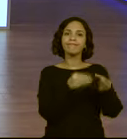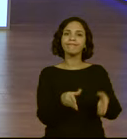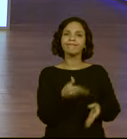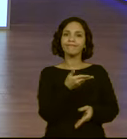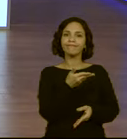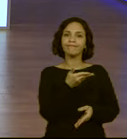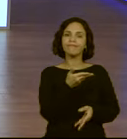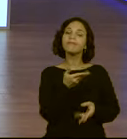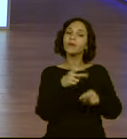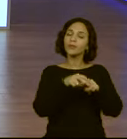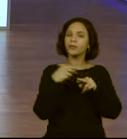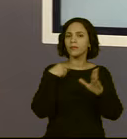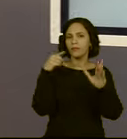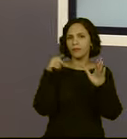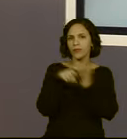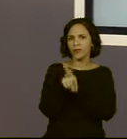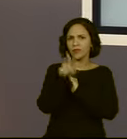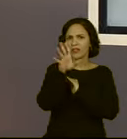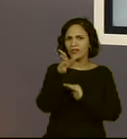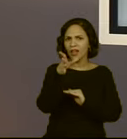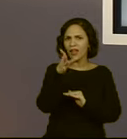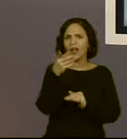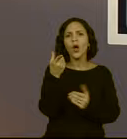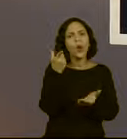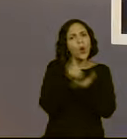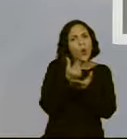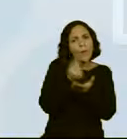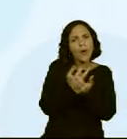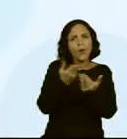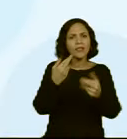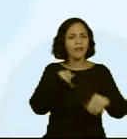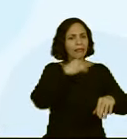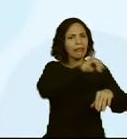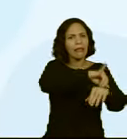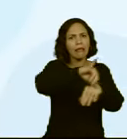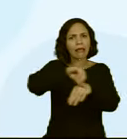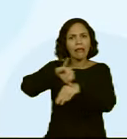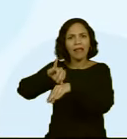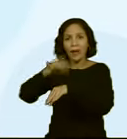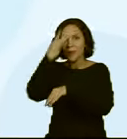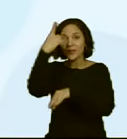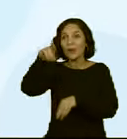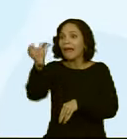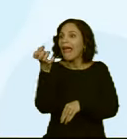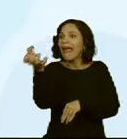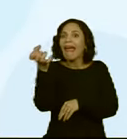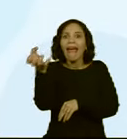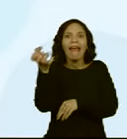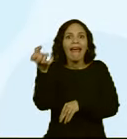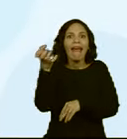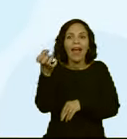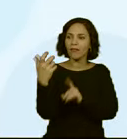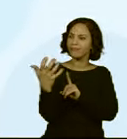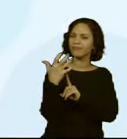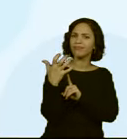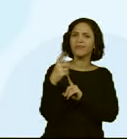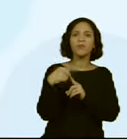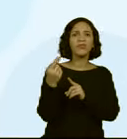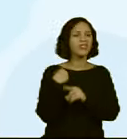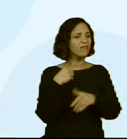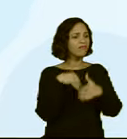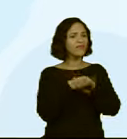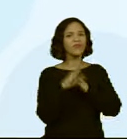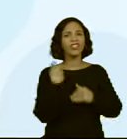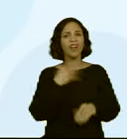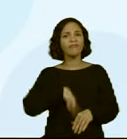aí fica a pergunta será que você já comprou o colecionou algo que todo mundo queria mas não usou